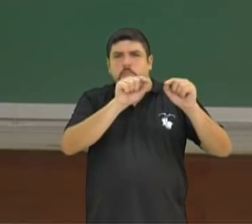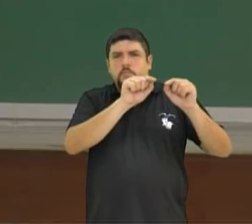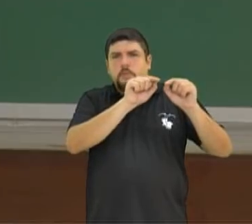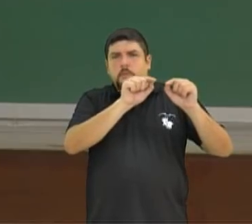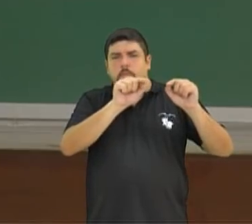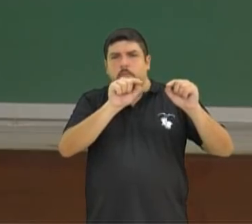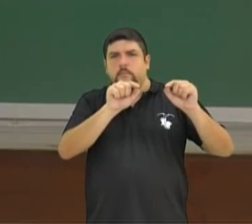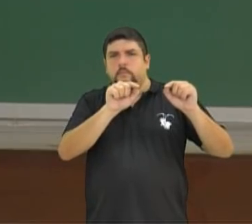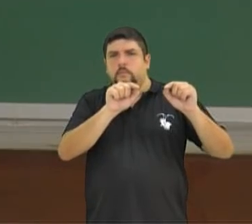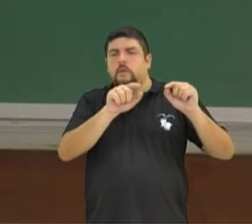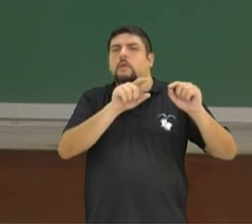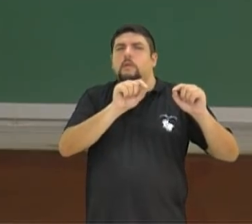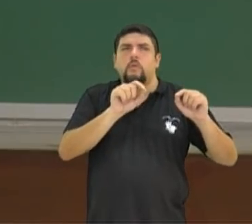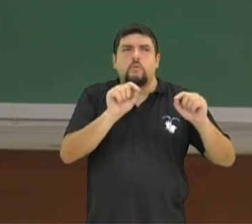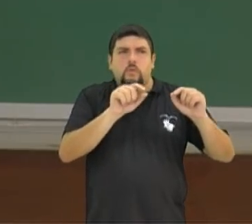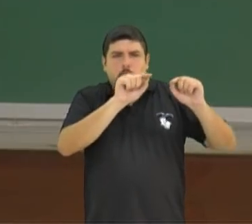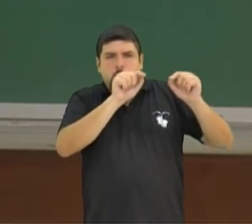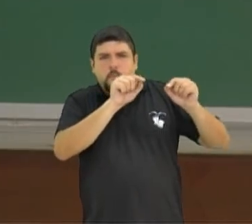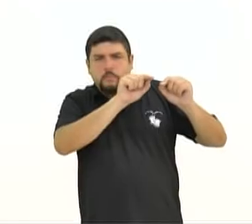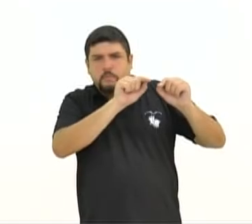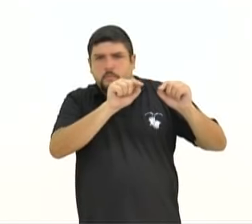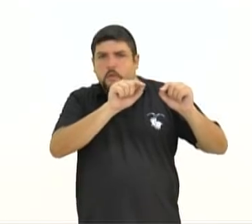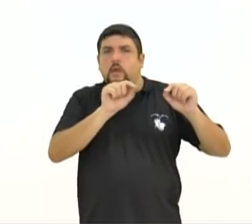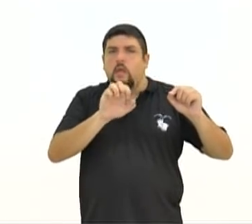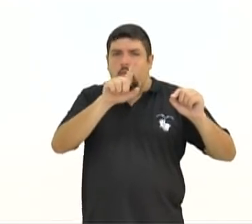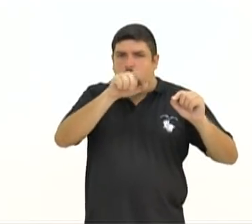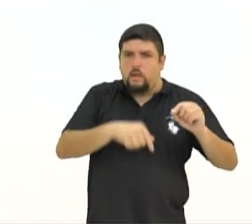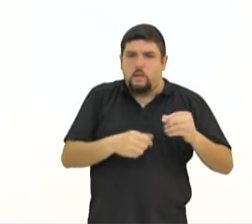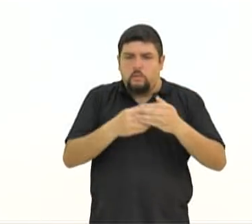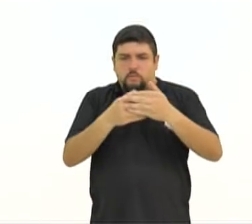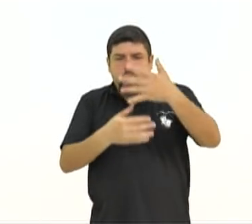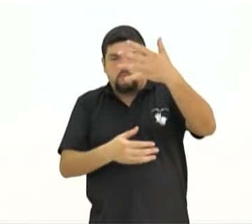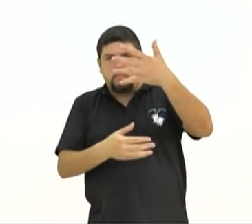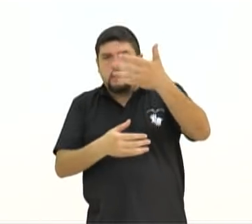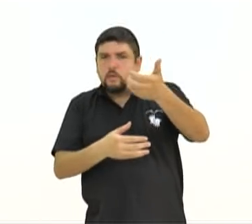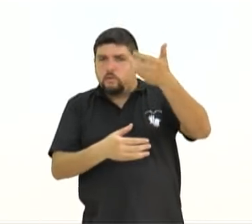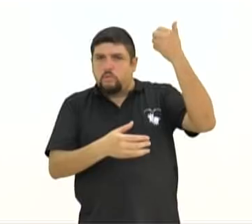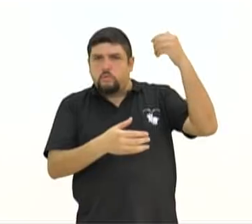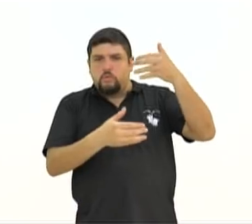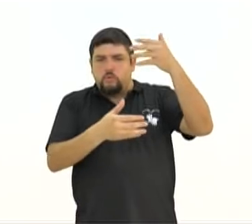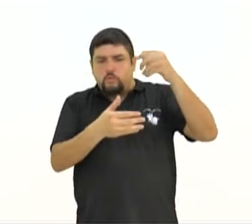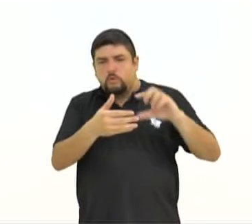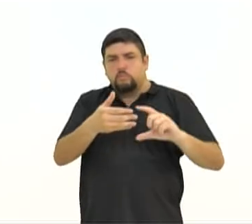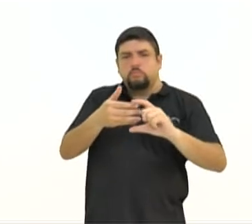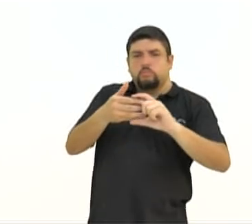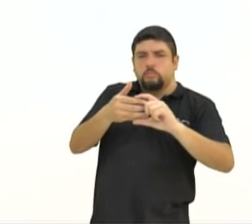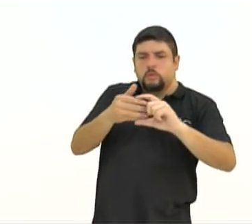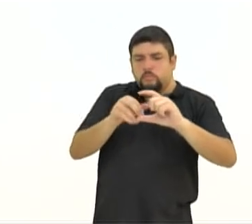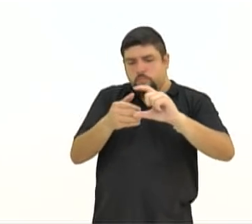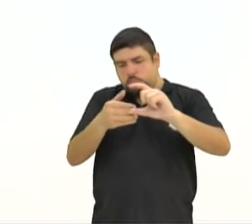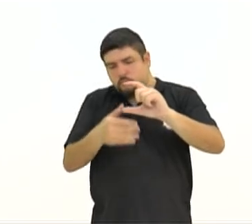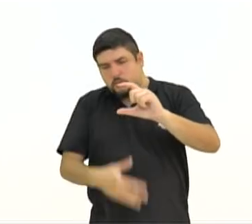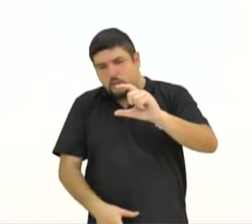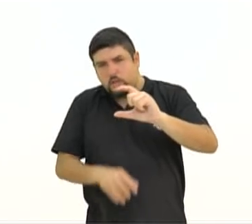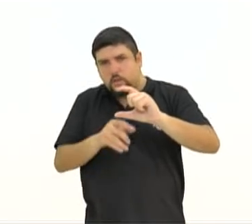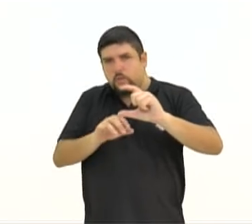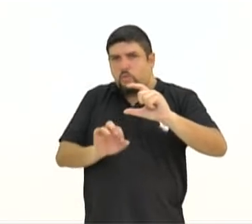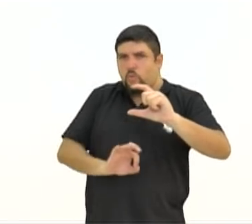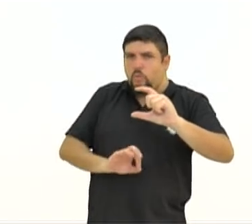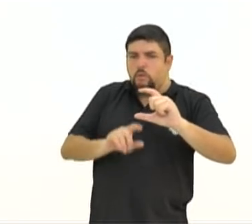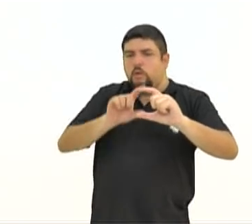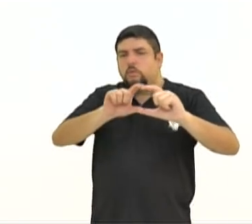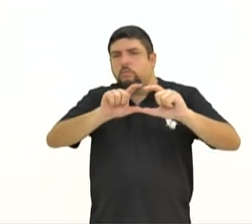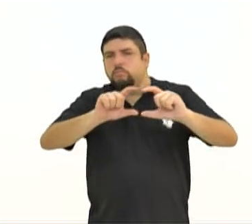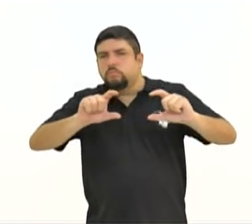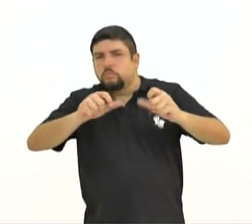entre parênteses, reticências, indicando que um fragmento, um pedaço da poesia, algumas estrofes, alguns versos não estão presentes,